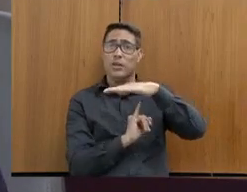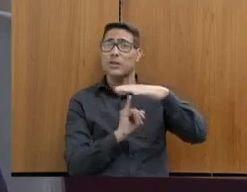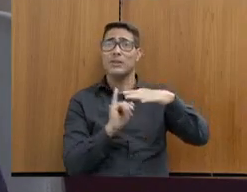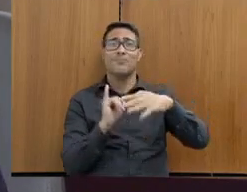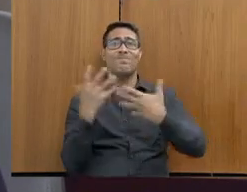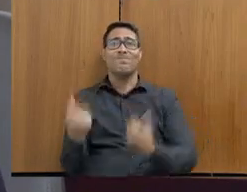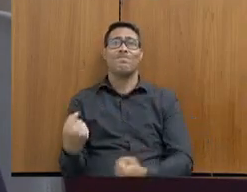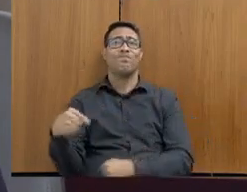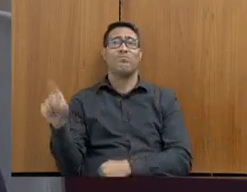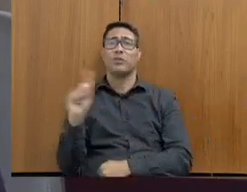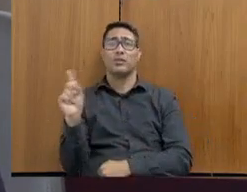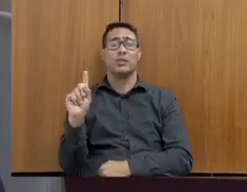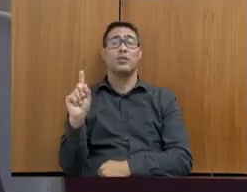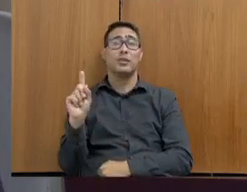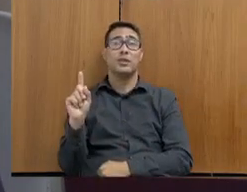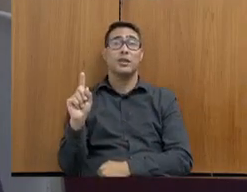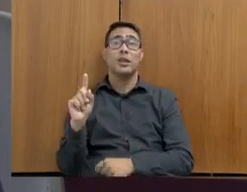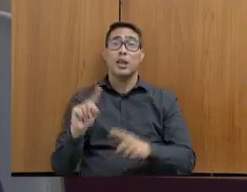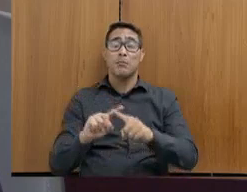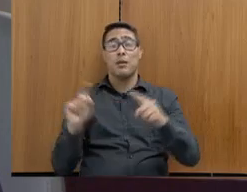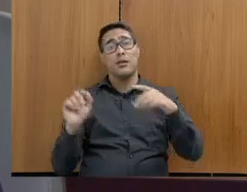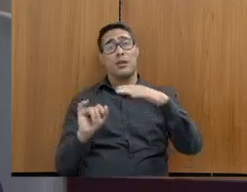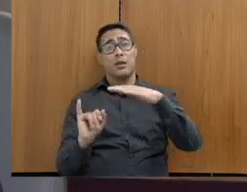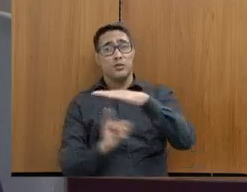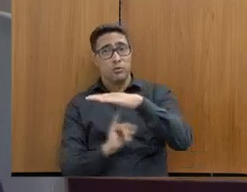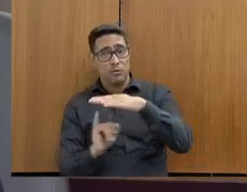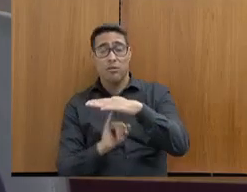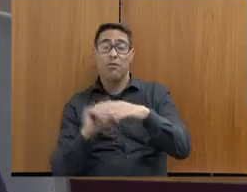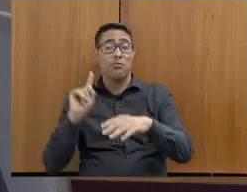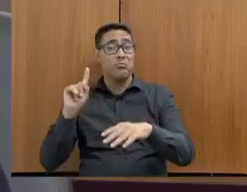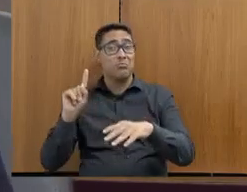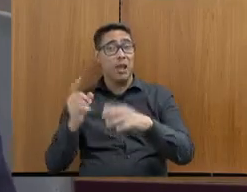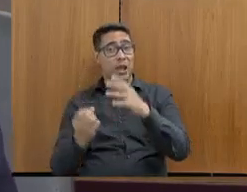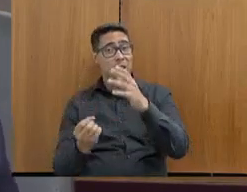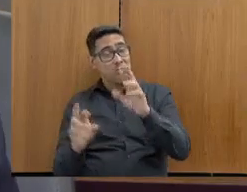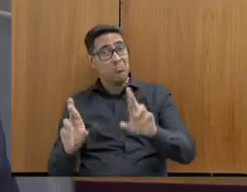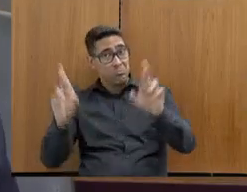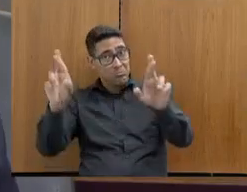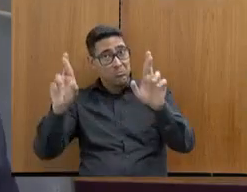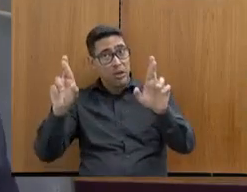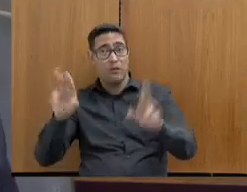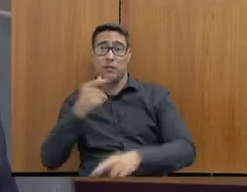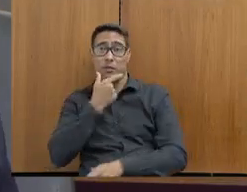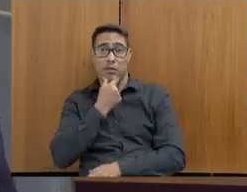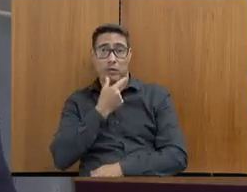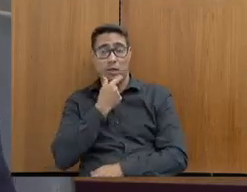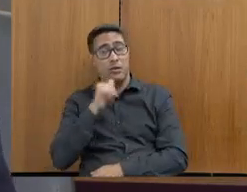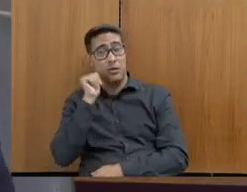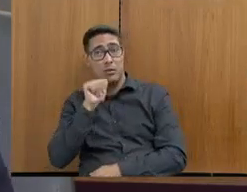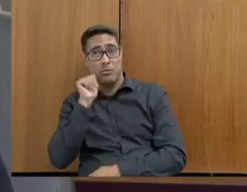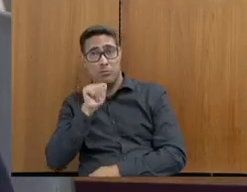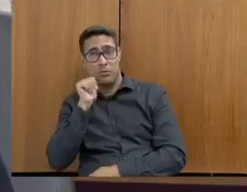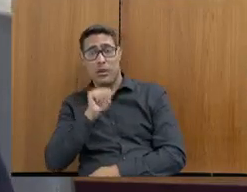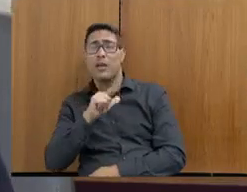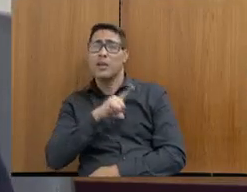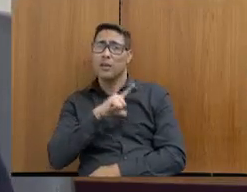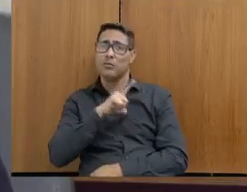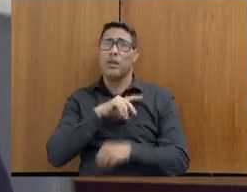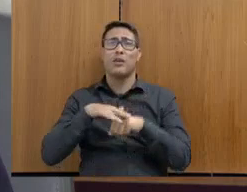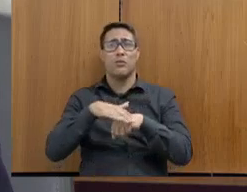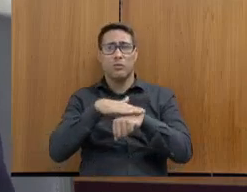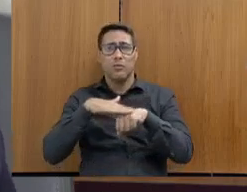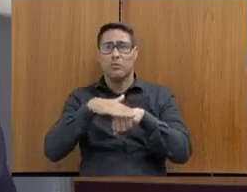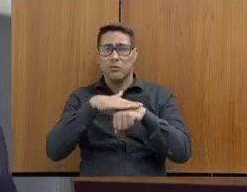mas a instituição é feita de homens e mulheres e eu tenho conversado com algumas